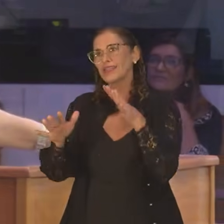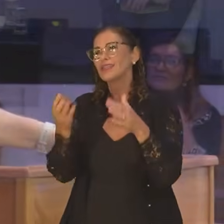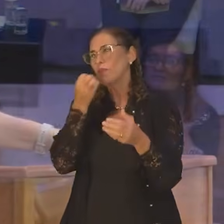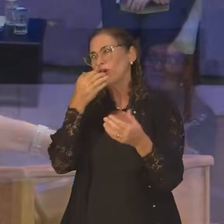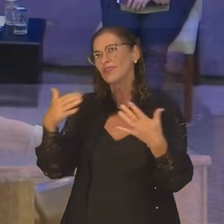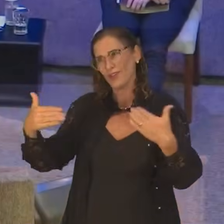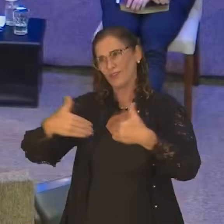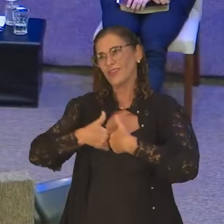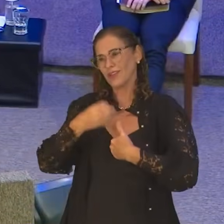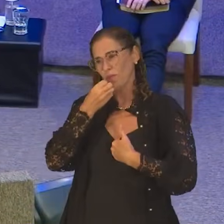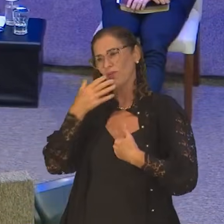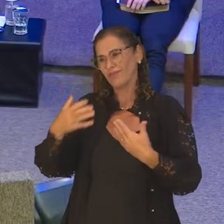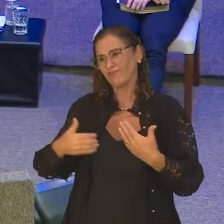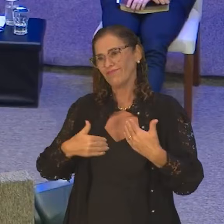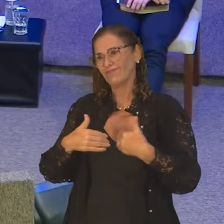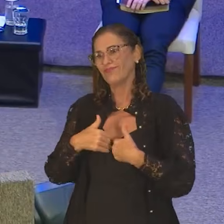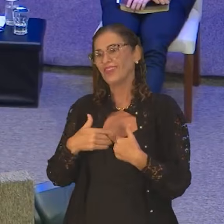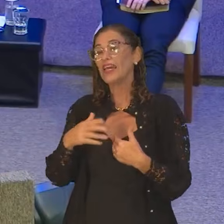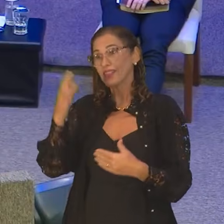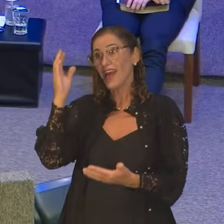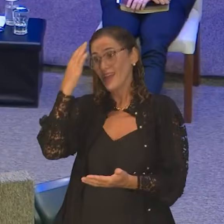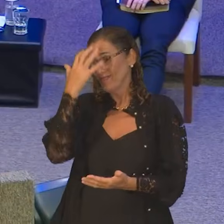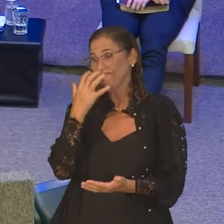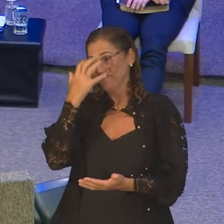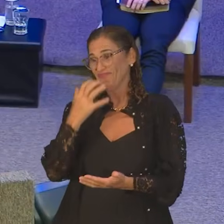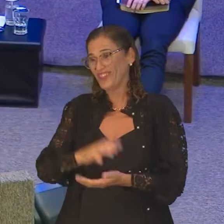né? É sério.